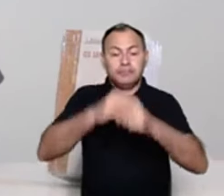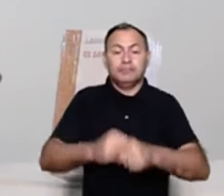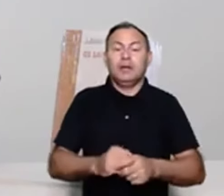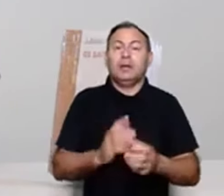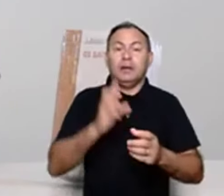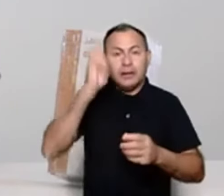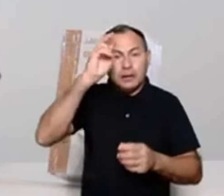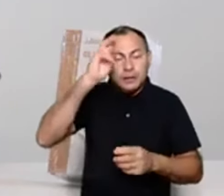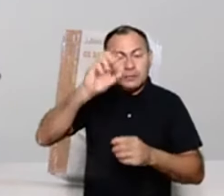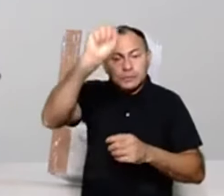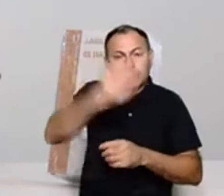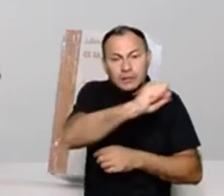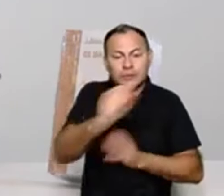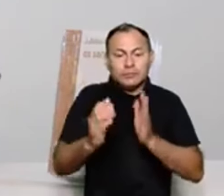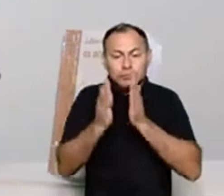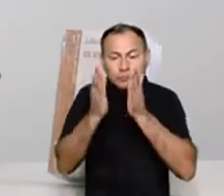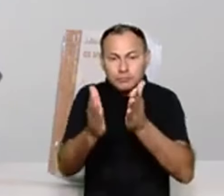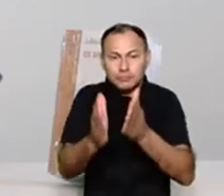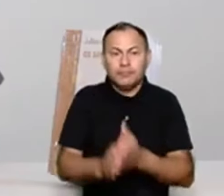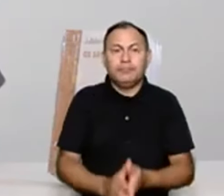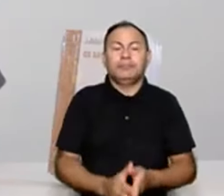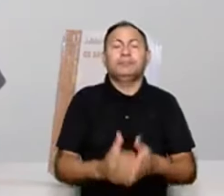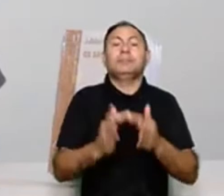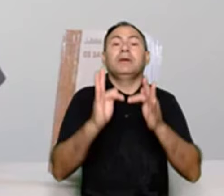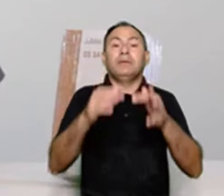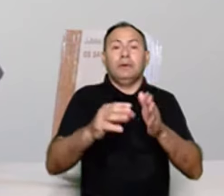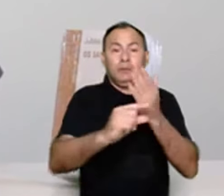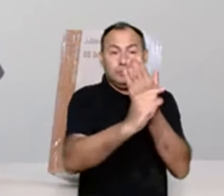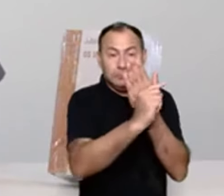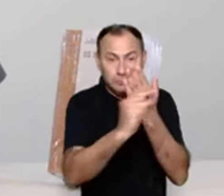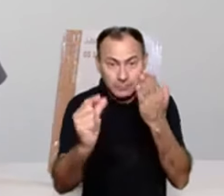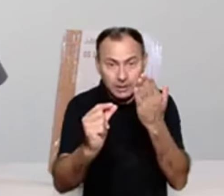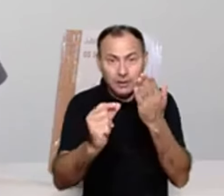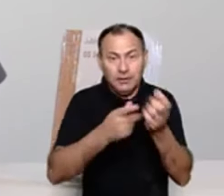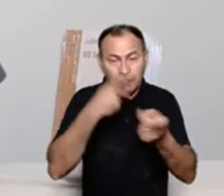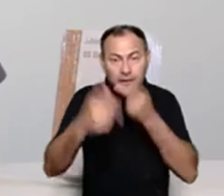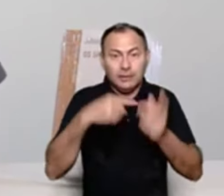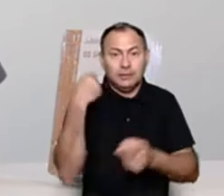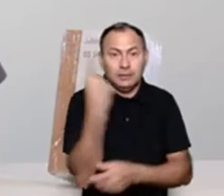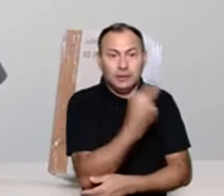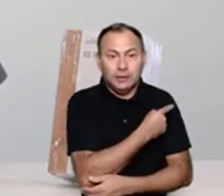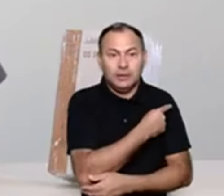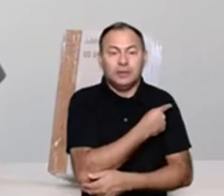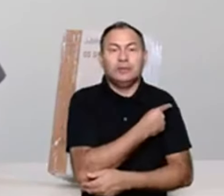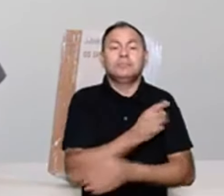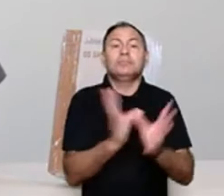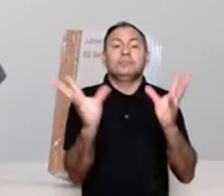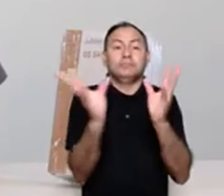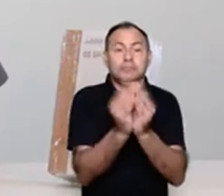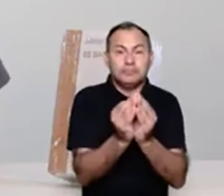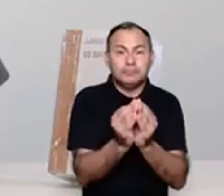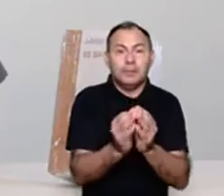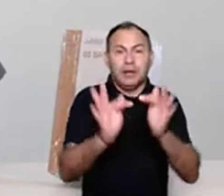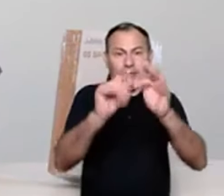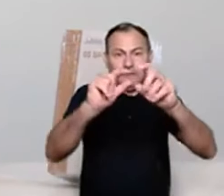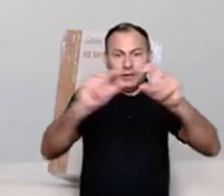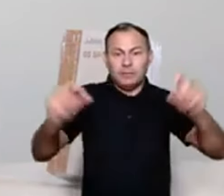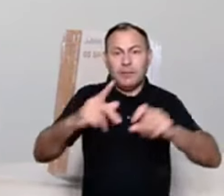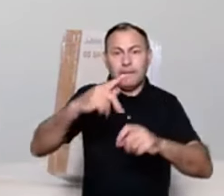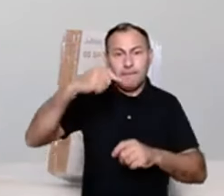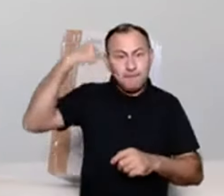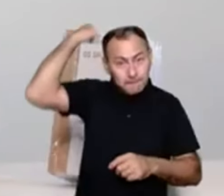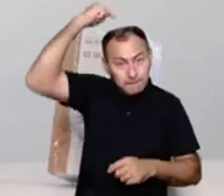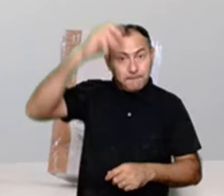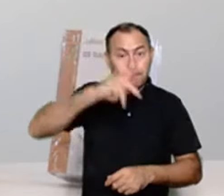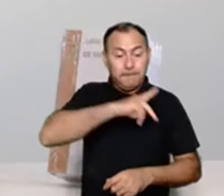vivo para a celebração dos sacramentos. Por fim, o autor, então, traz para nós a conclusão, a frase que